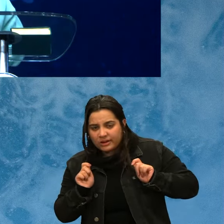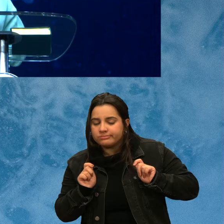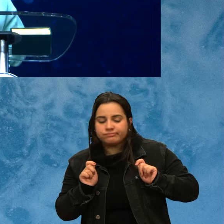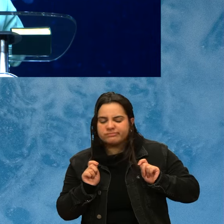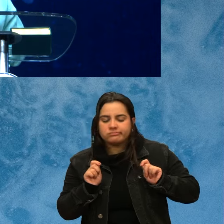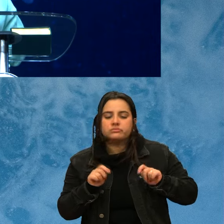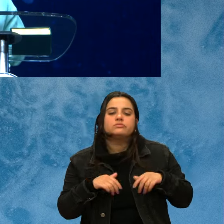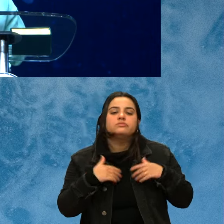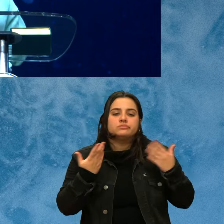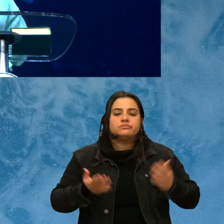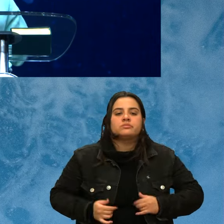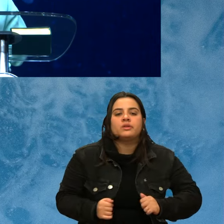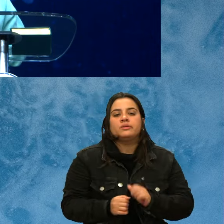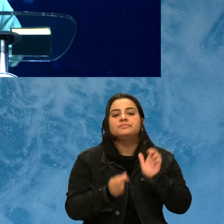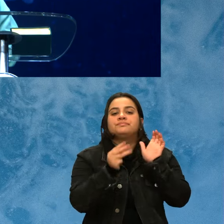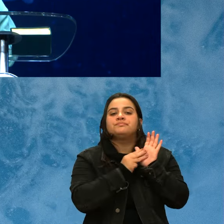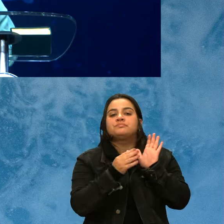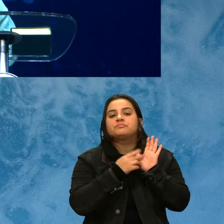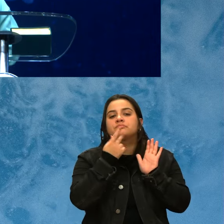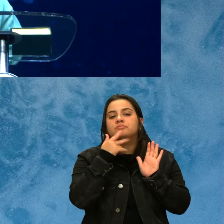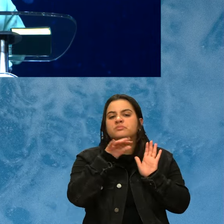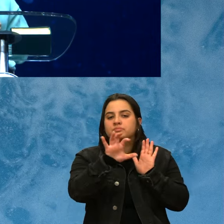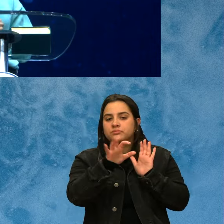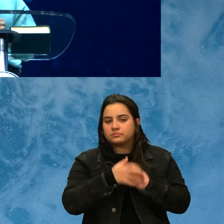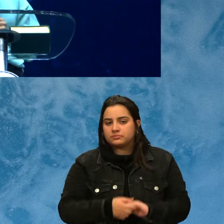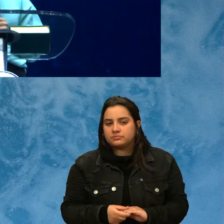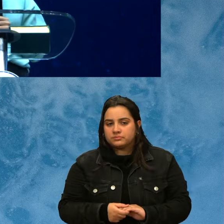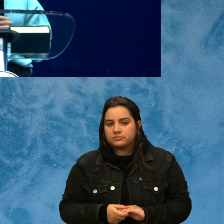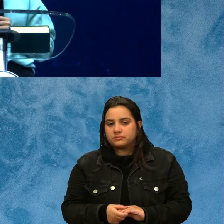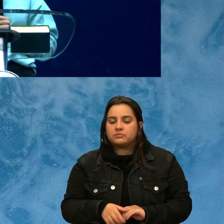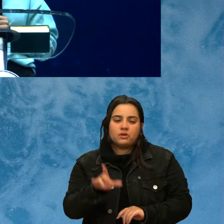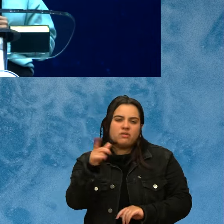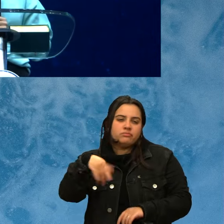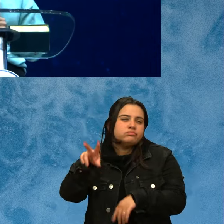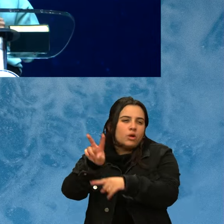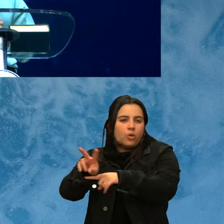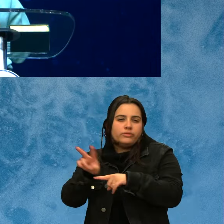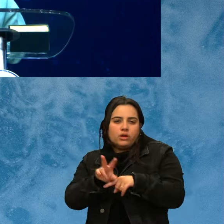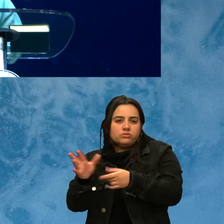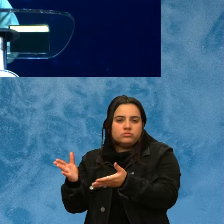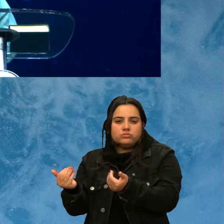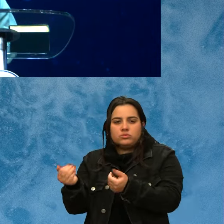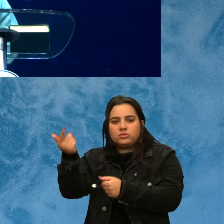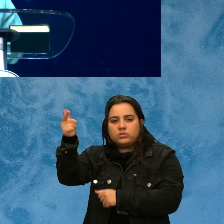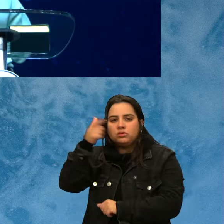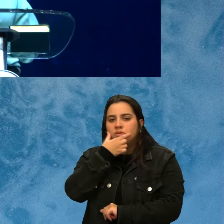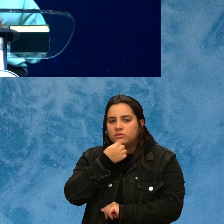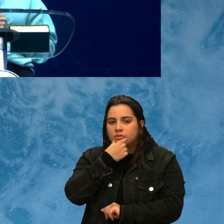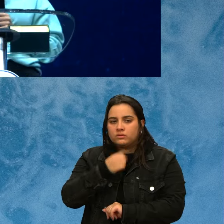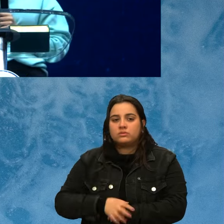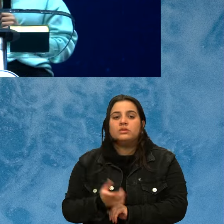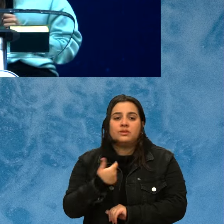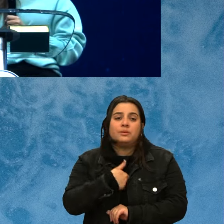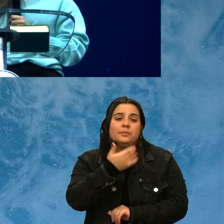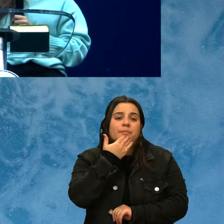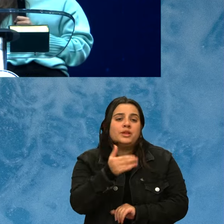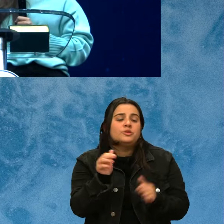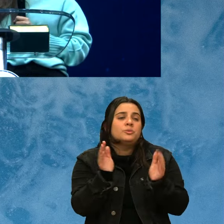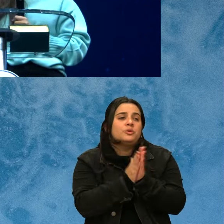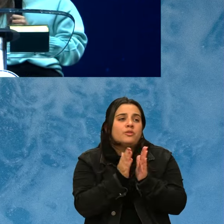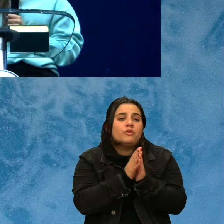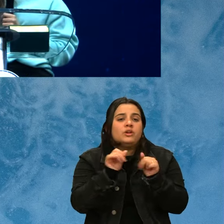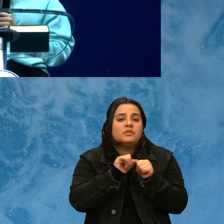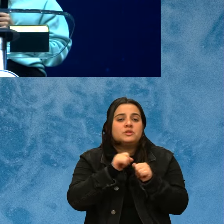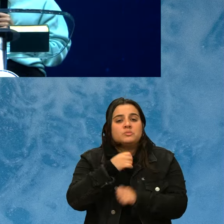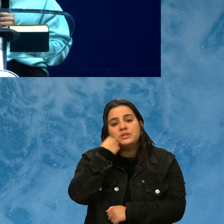que o chefe dos oficiais tinha encarregado de cuidar de Daniel, Ananias, Misael e Azarias: peço-lhe que faça uma experiência com os